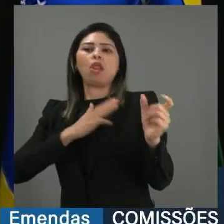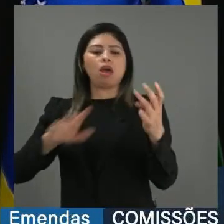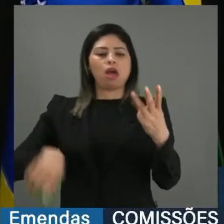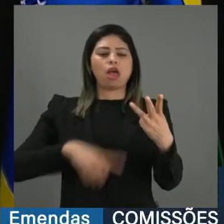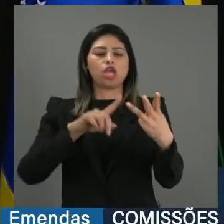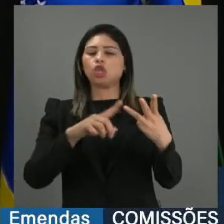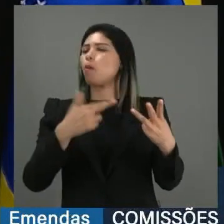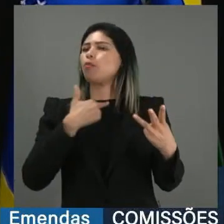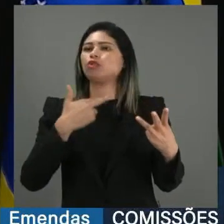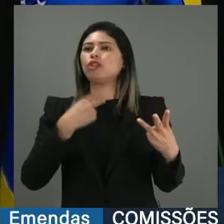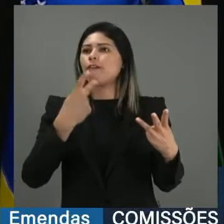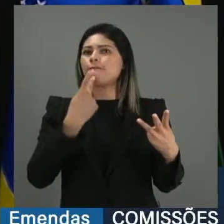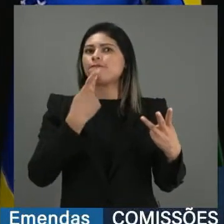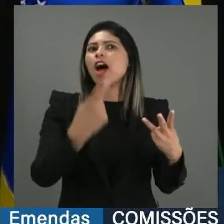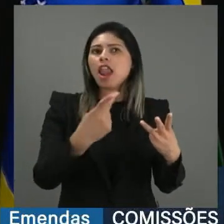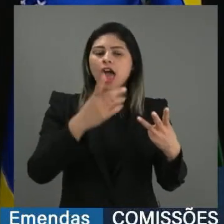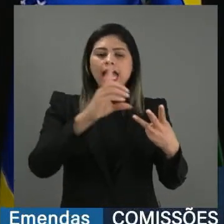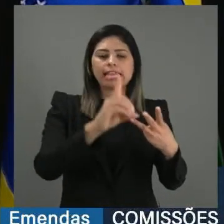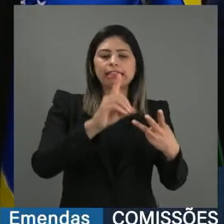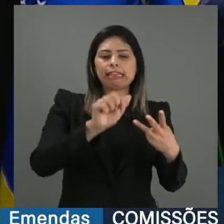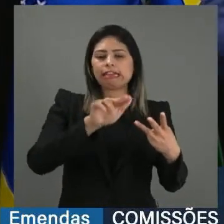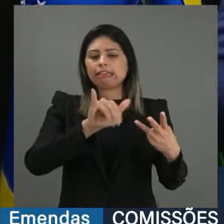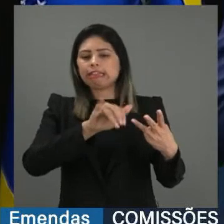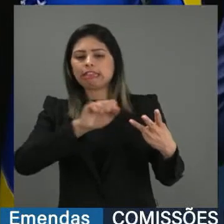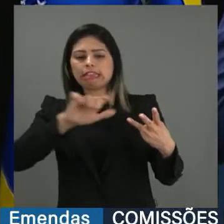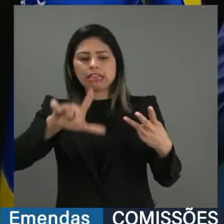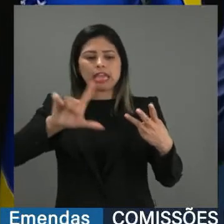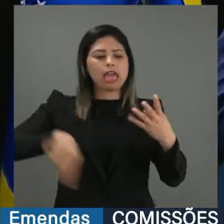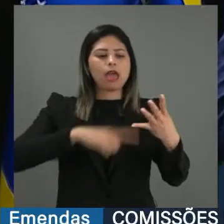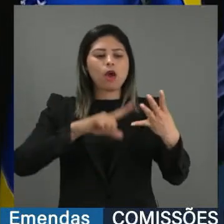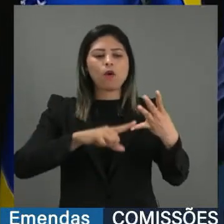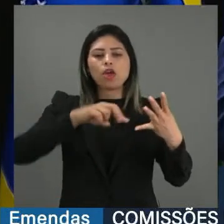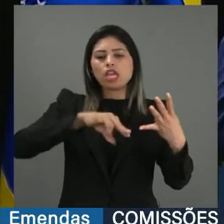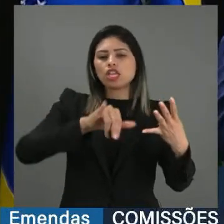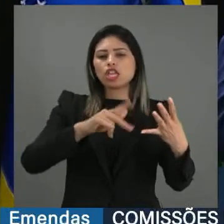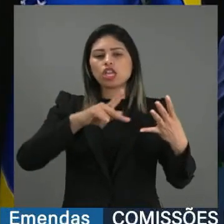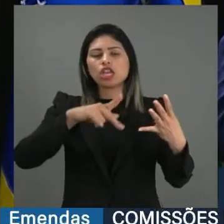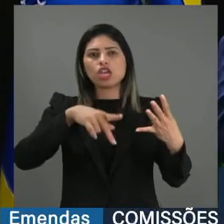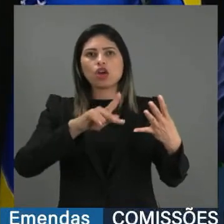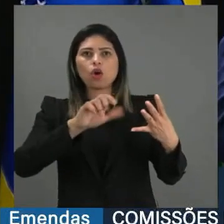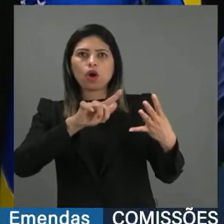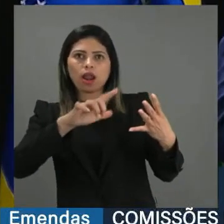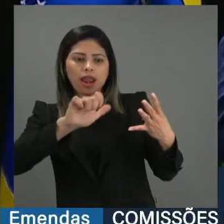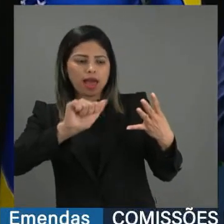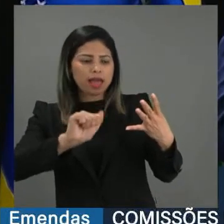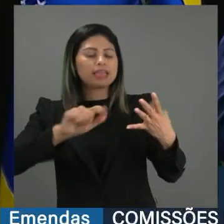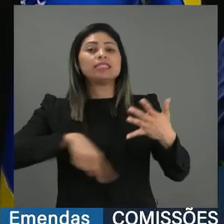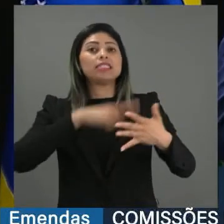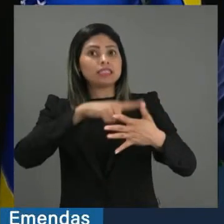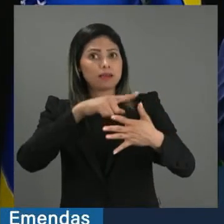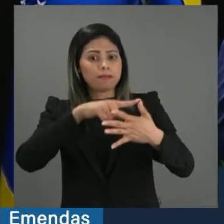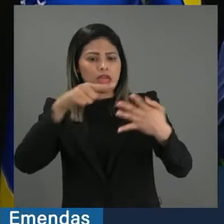Daniel Ortega e Nicolás Maduro com Lula, dois ditadores sanguinários.